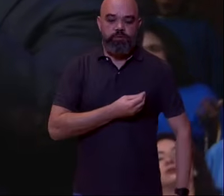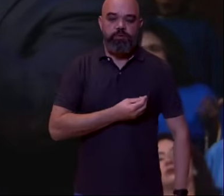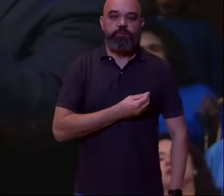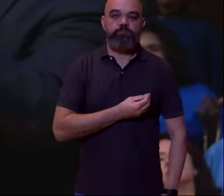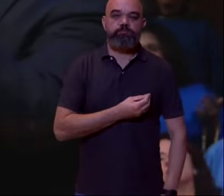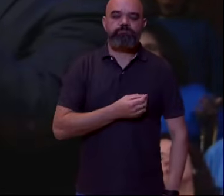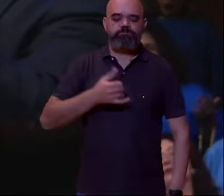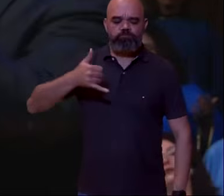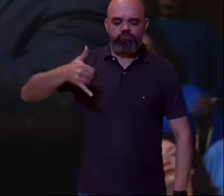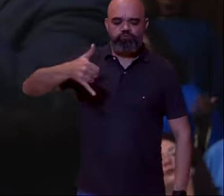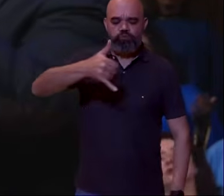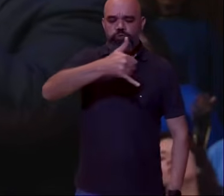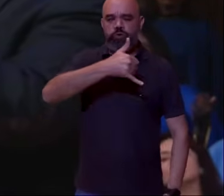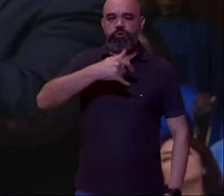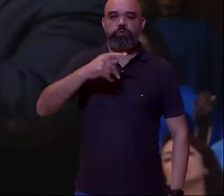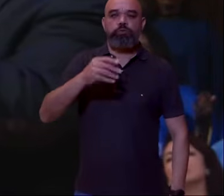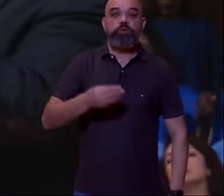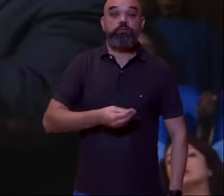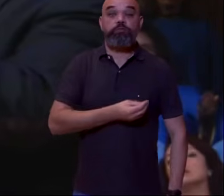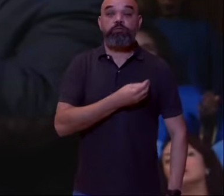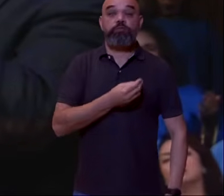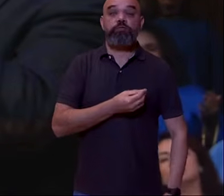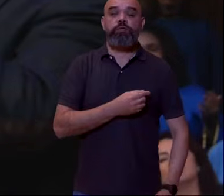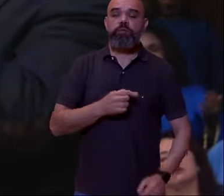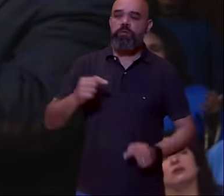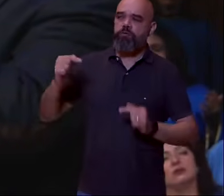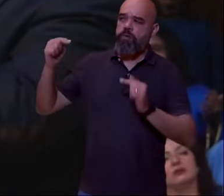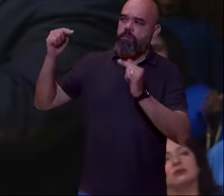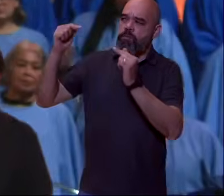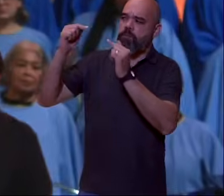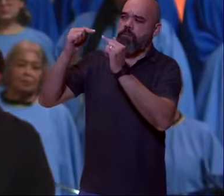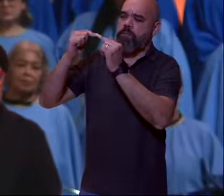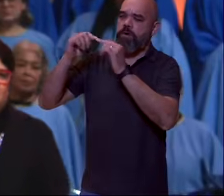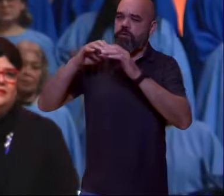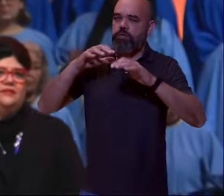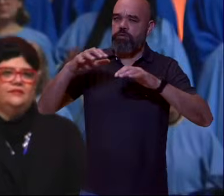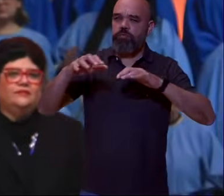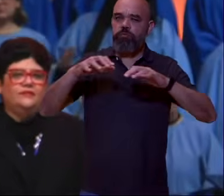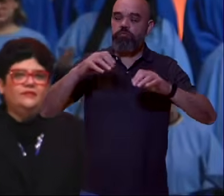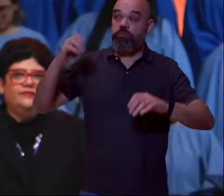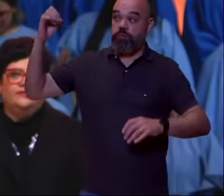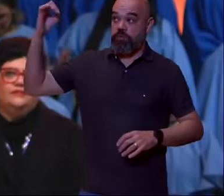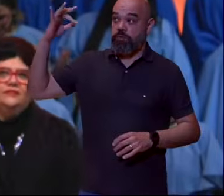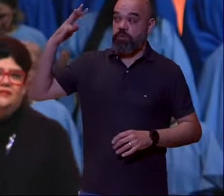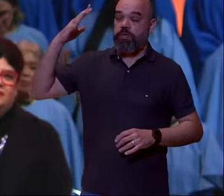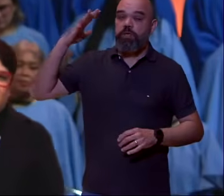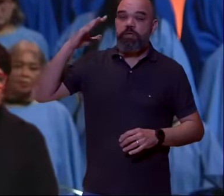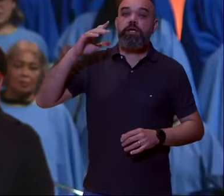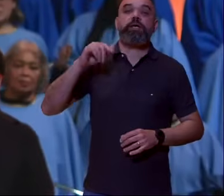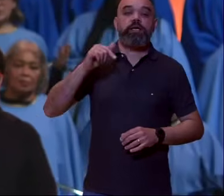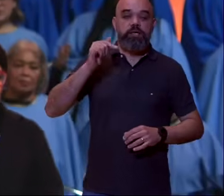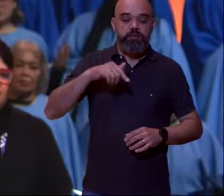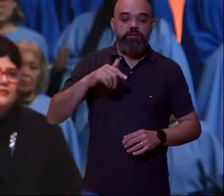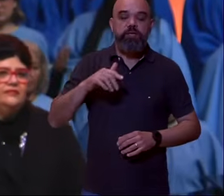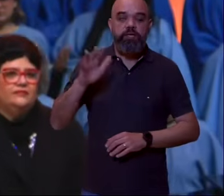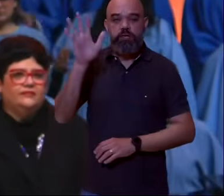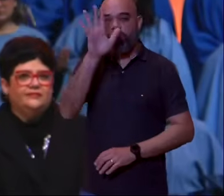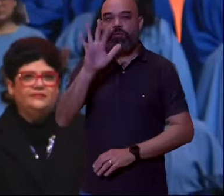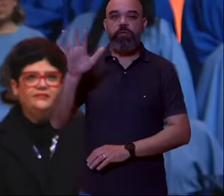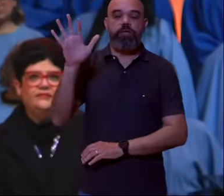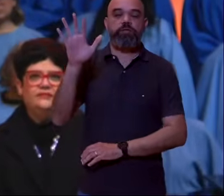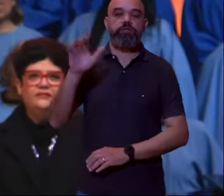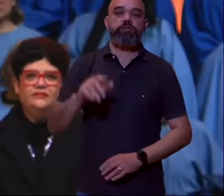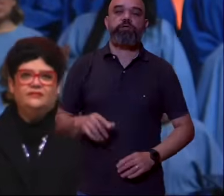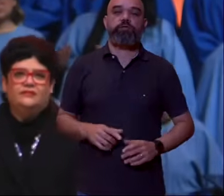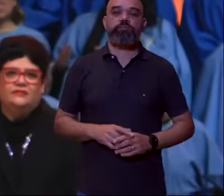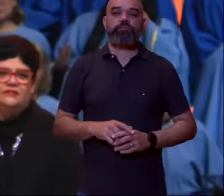E vai ungir a tua vida para ser parte desse movimento da graça que Ele vai fazer aqui nesse país.